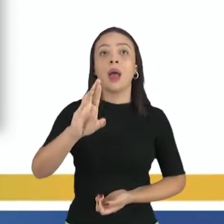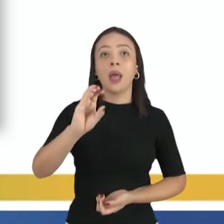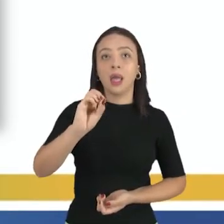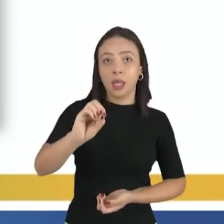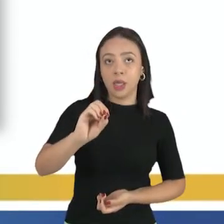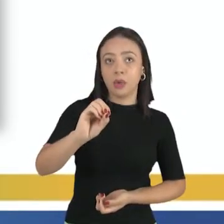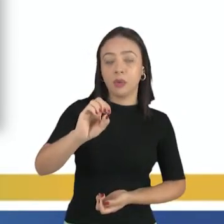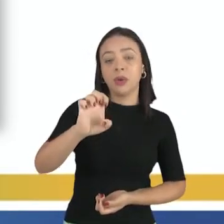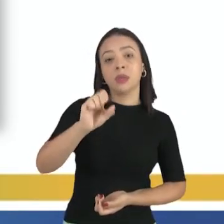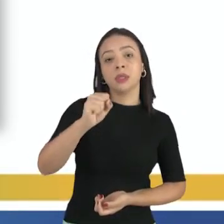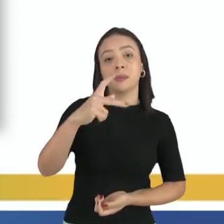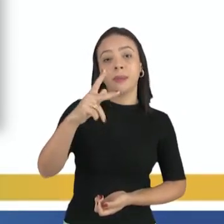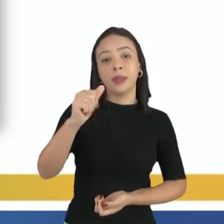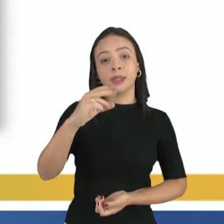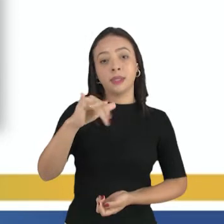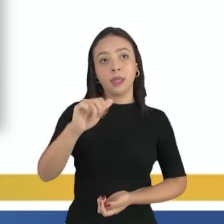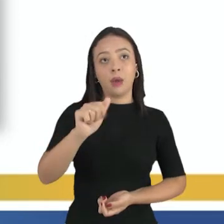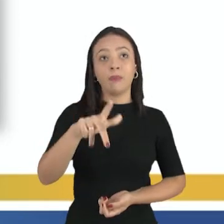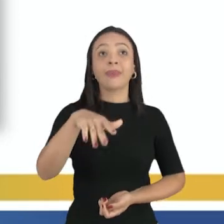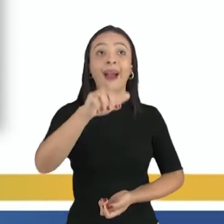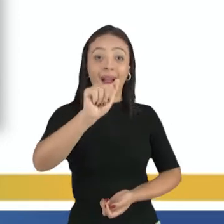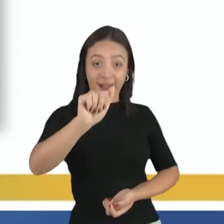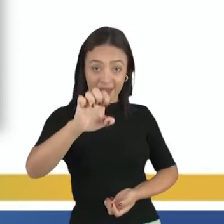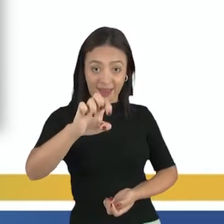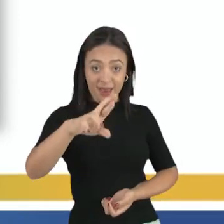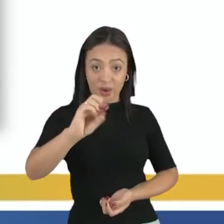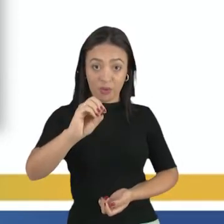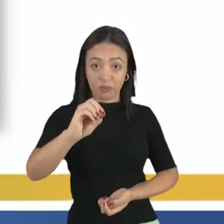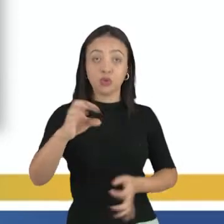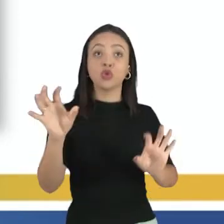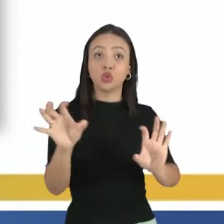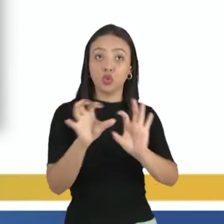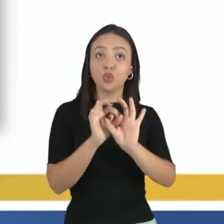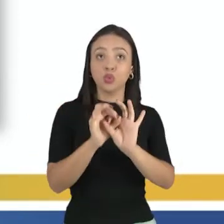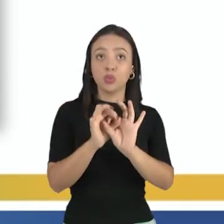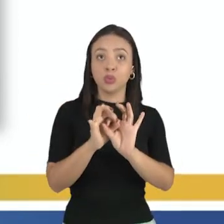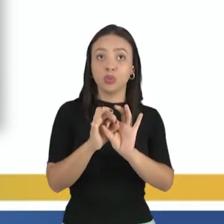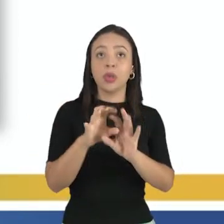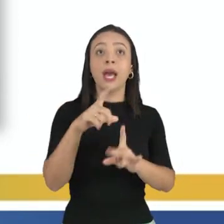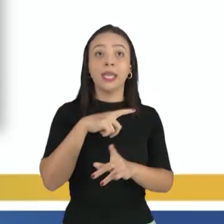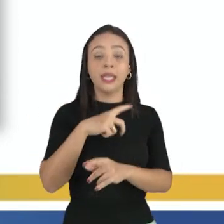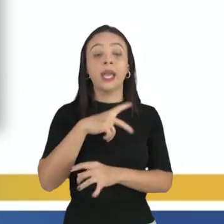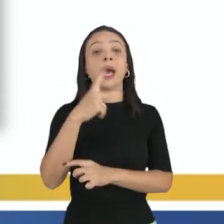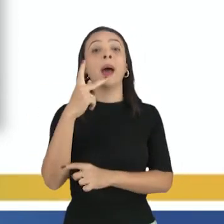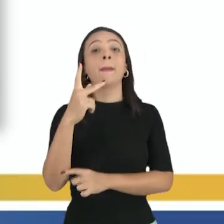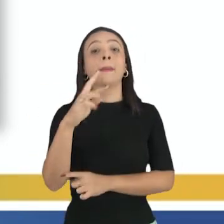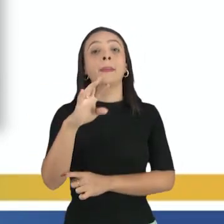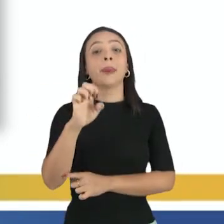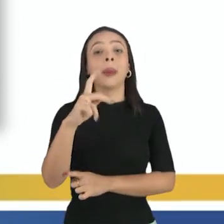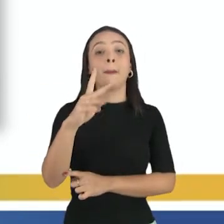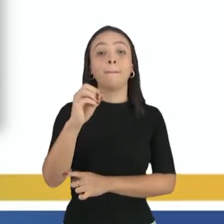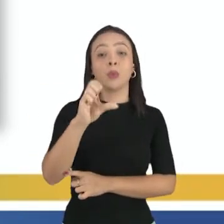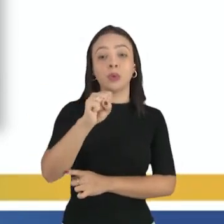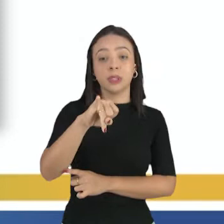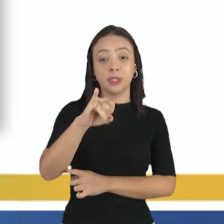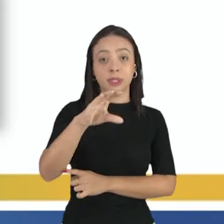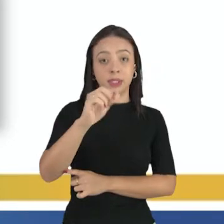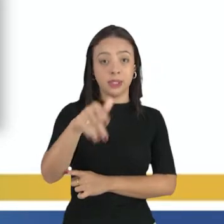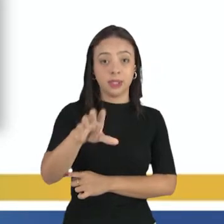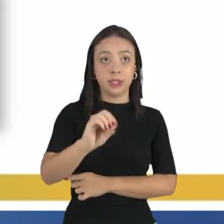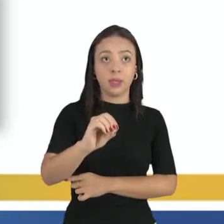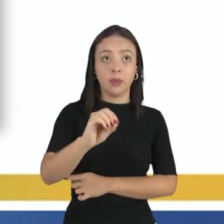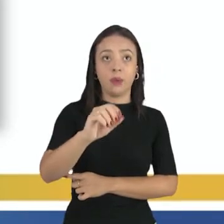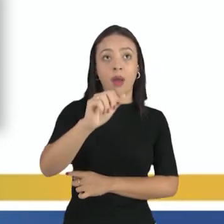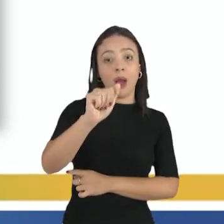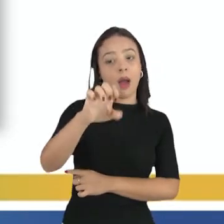aeroespacial. Aeroespacial está junto. A qual é formada pela preposição aero, que termina